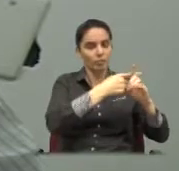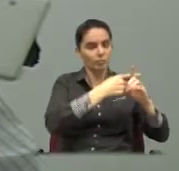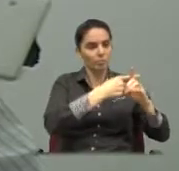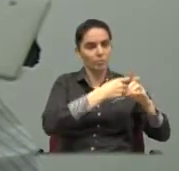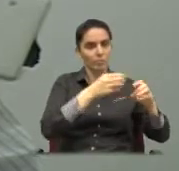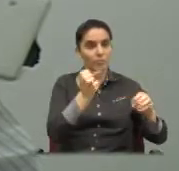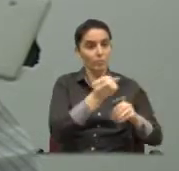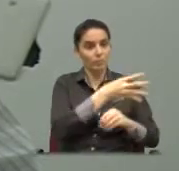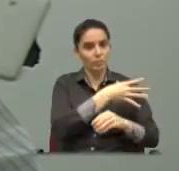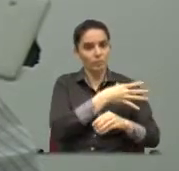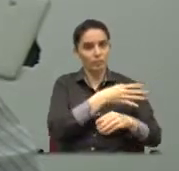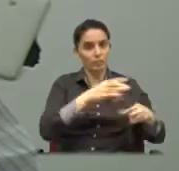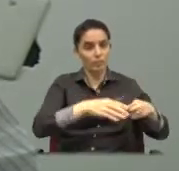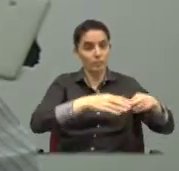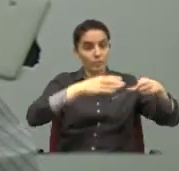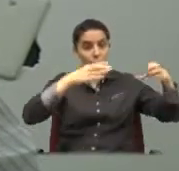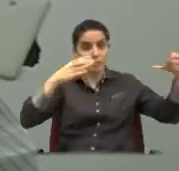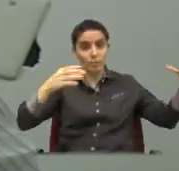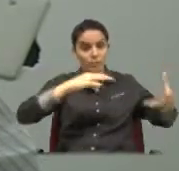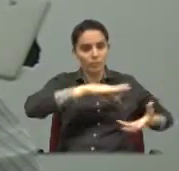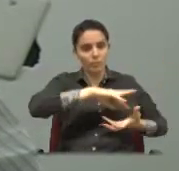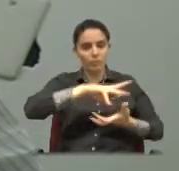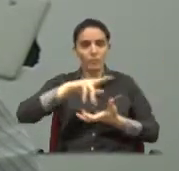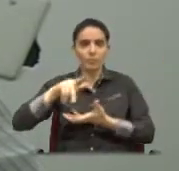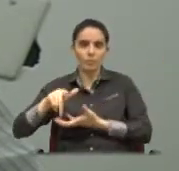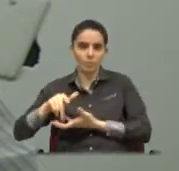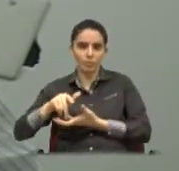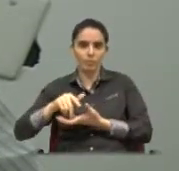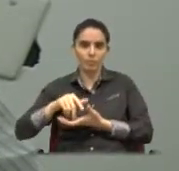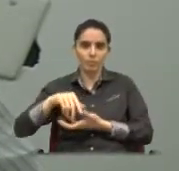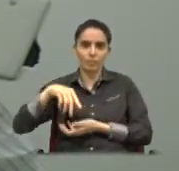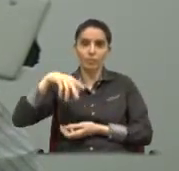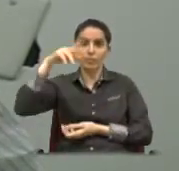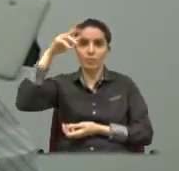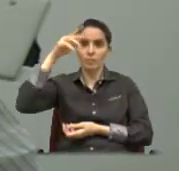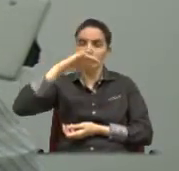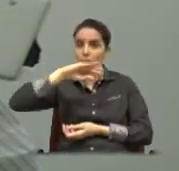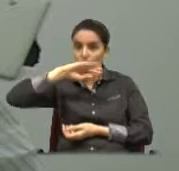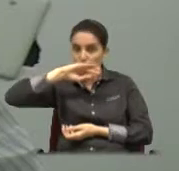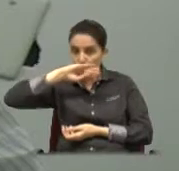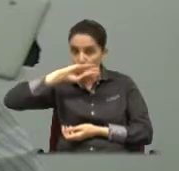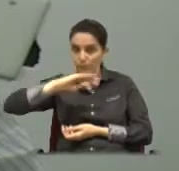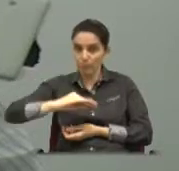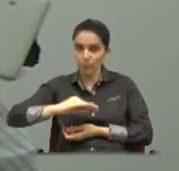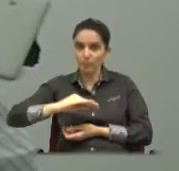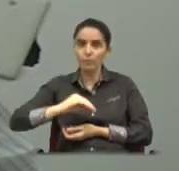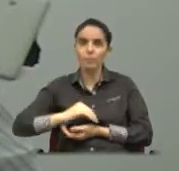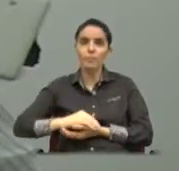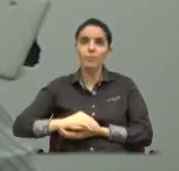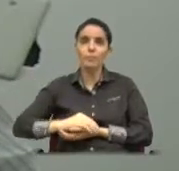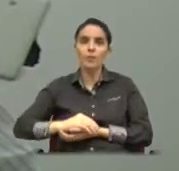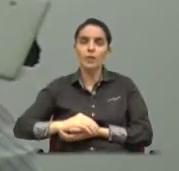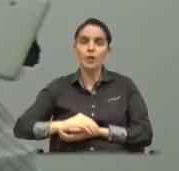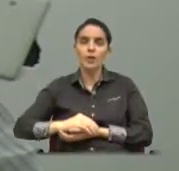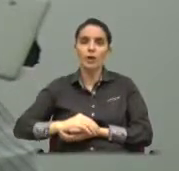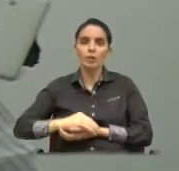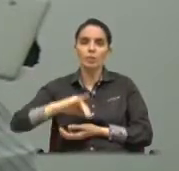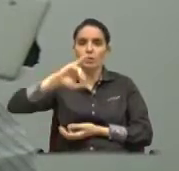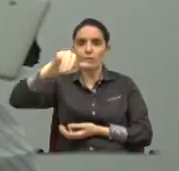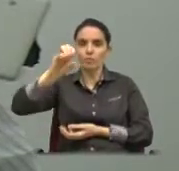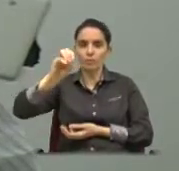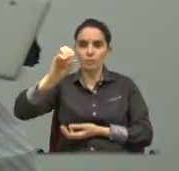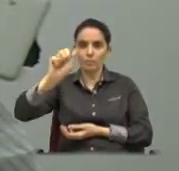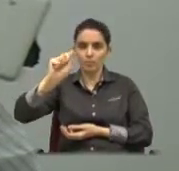santuário mariano do mundo, foi consagrada pelo Papa João Paulo II, que lhe otorgou o último título